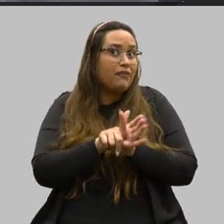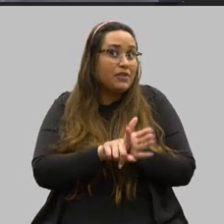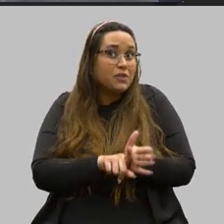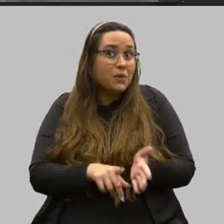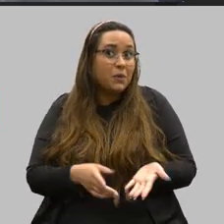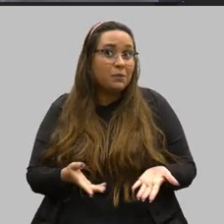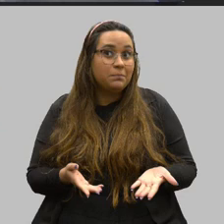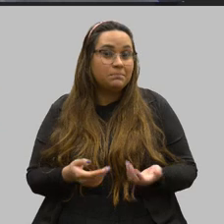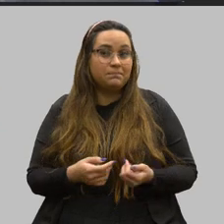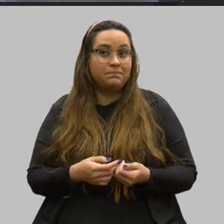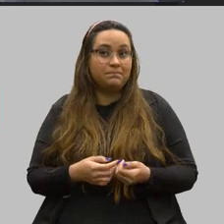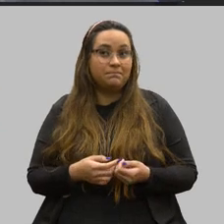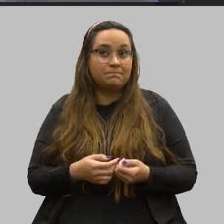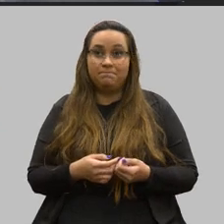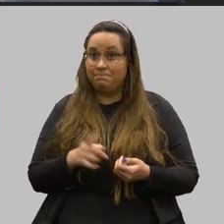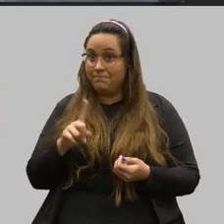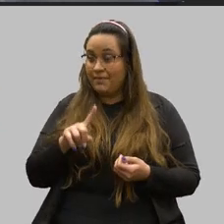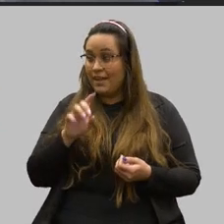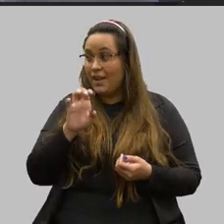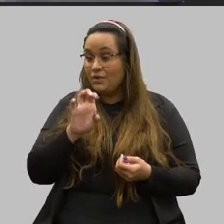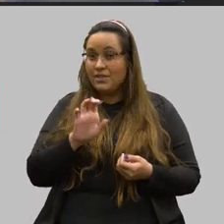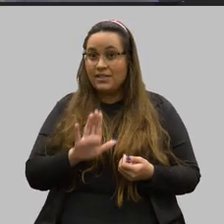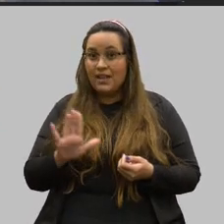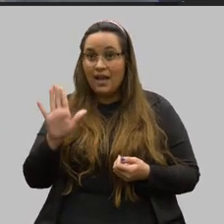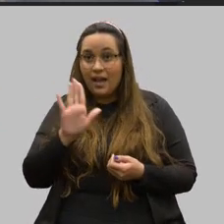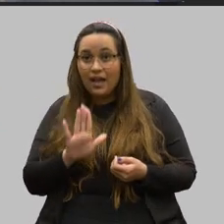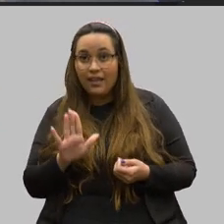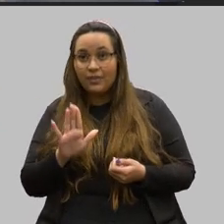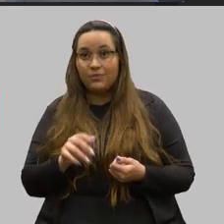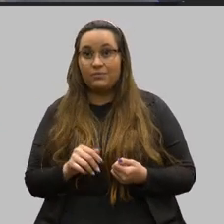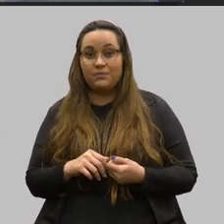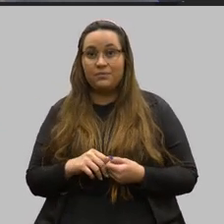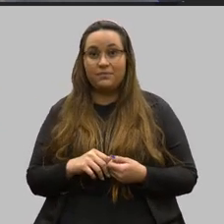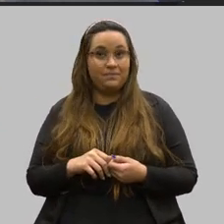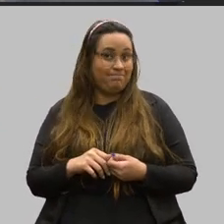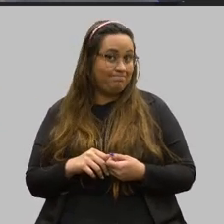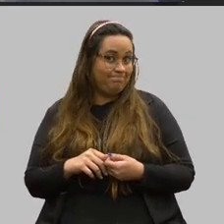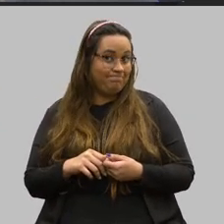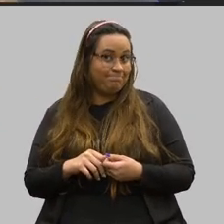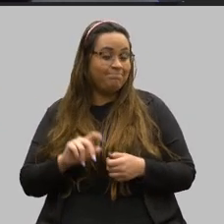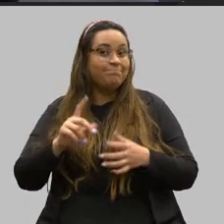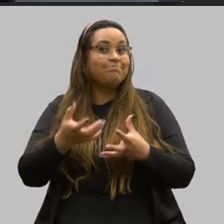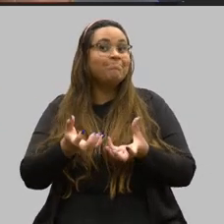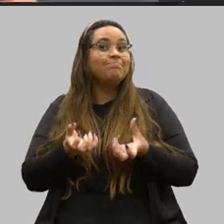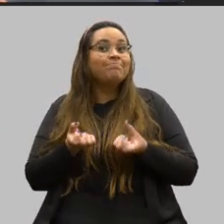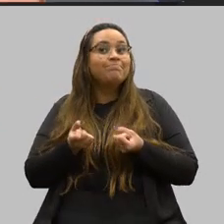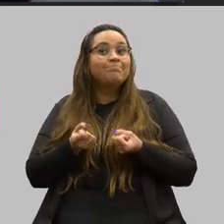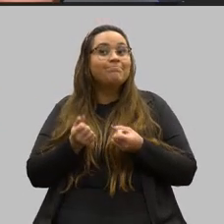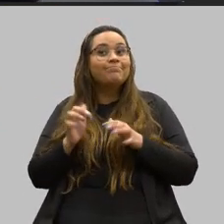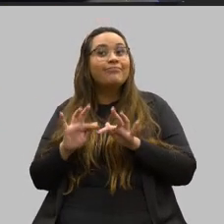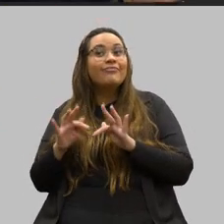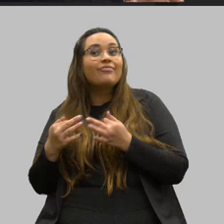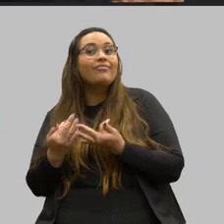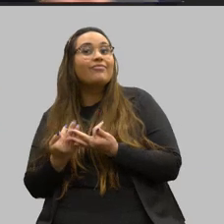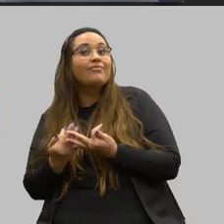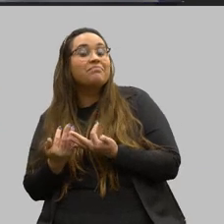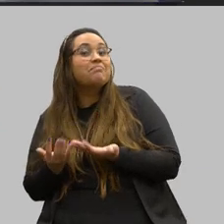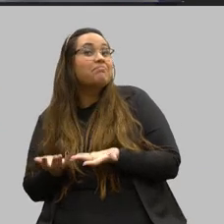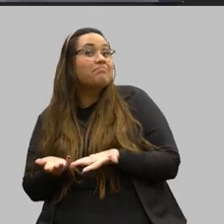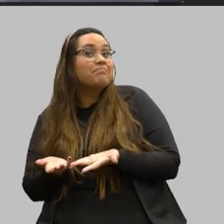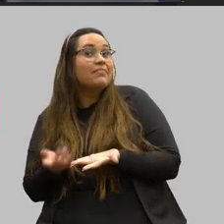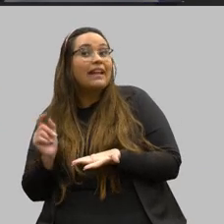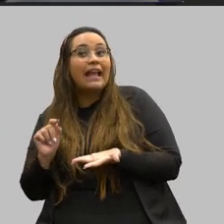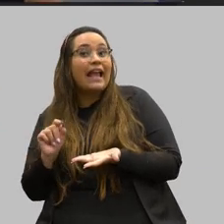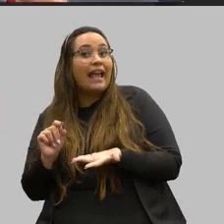estado eh quem depois acolheu essas famílias Qual foi o equipamento público que acolheu